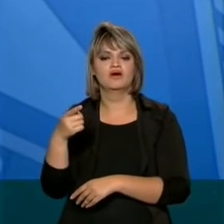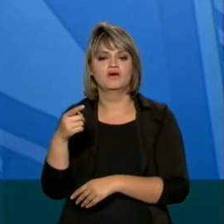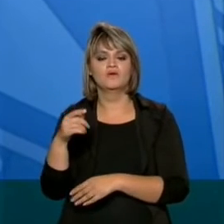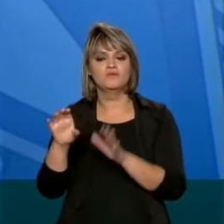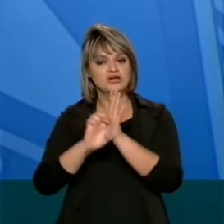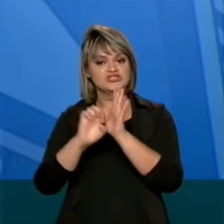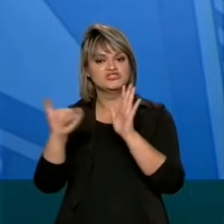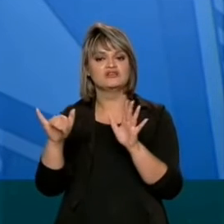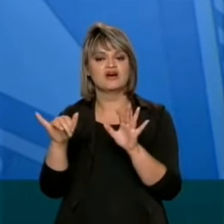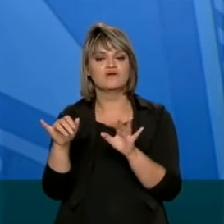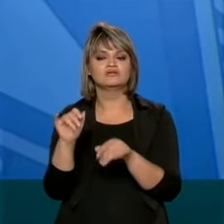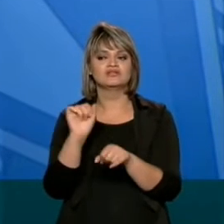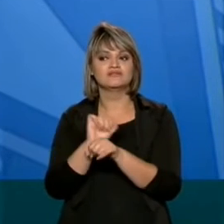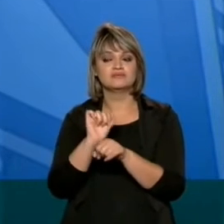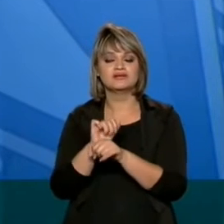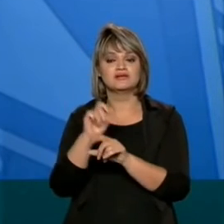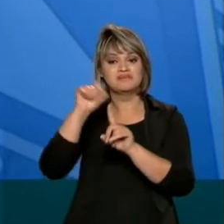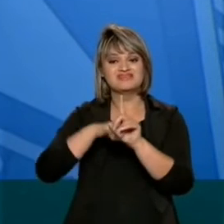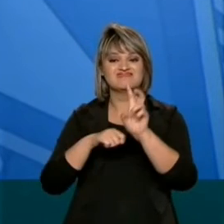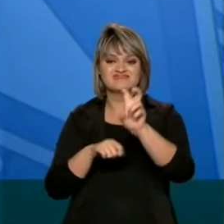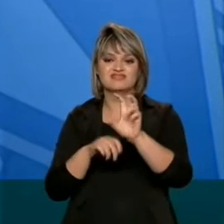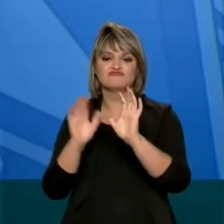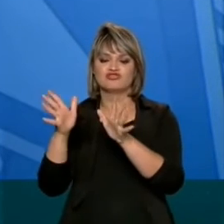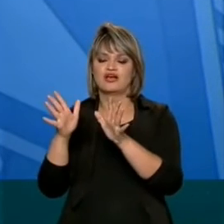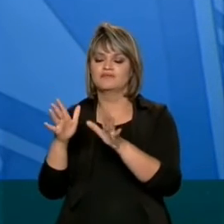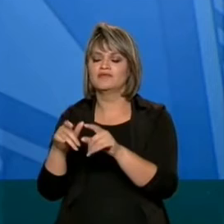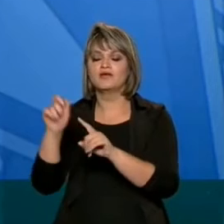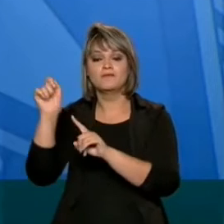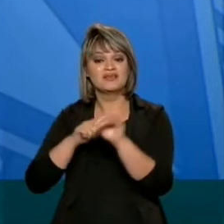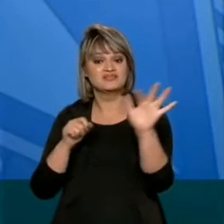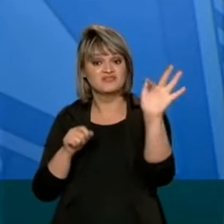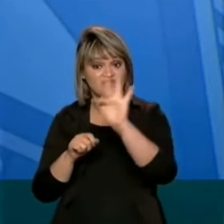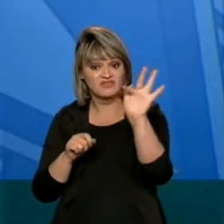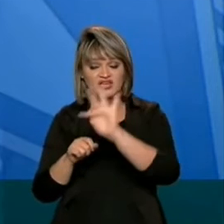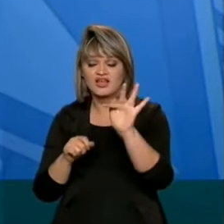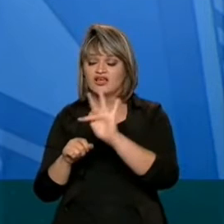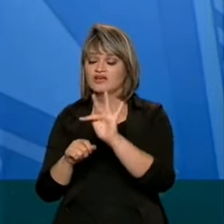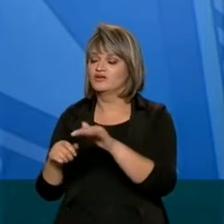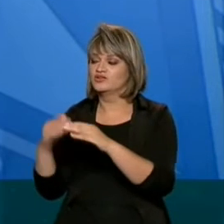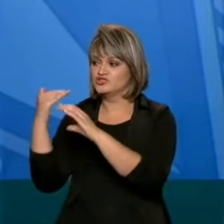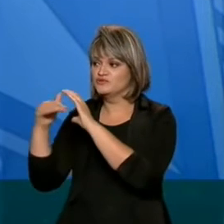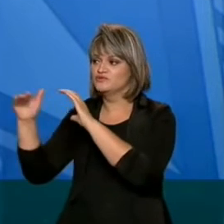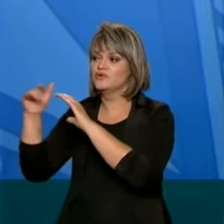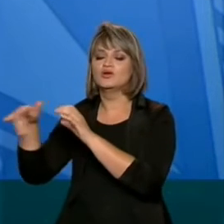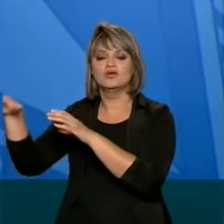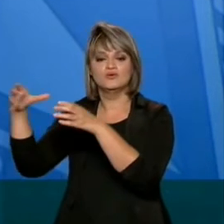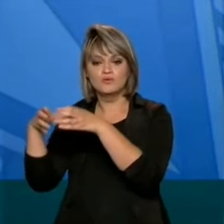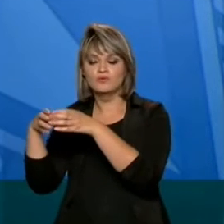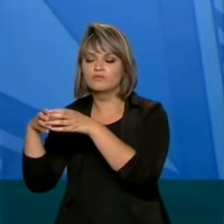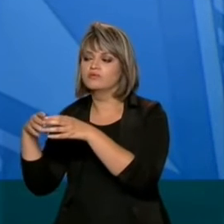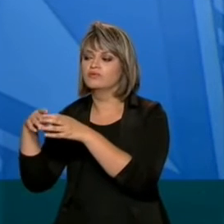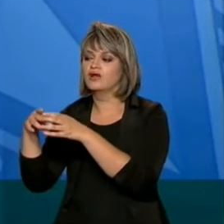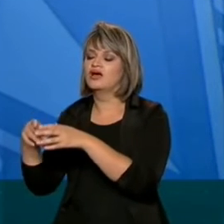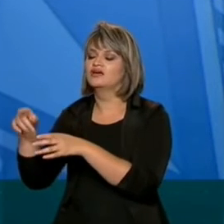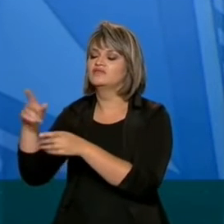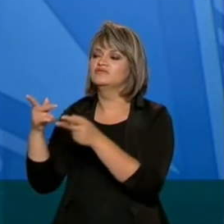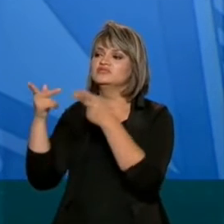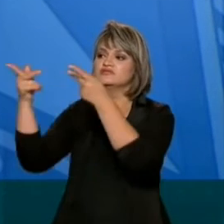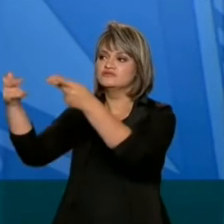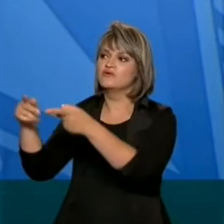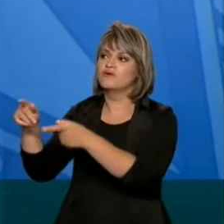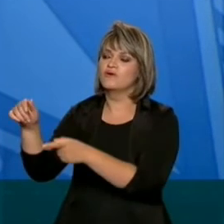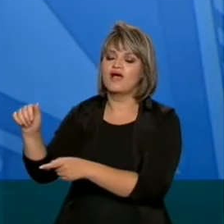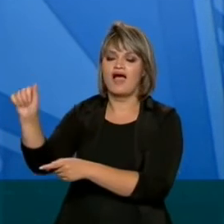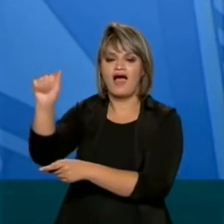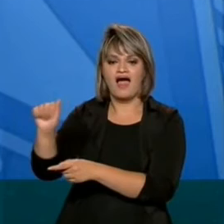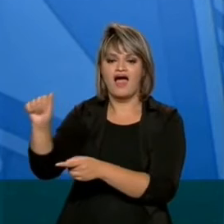O edital já estava há 5 meses no TCU. Em fevereiro desse ano, a comissão externa do TCU foi para a Ásia e para a Europa